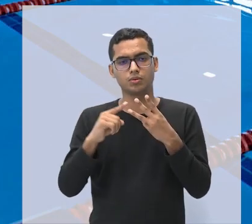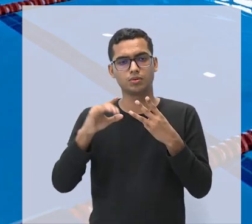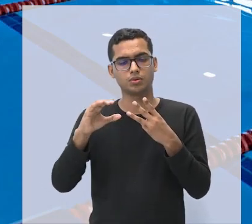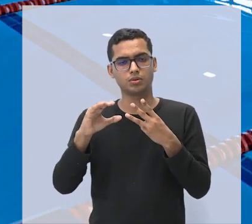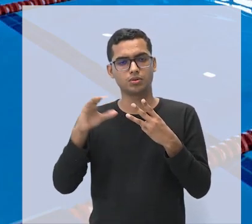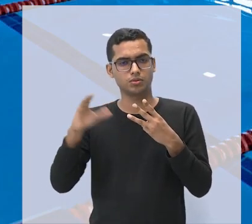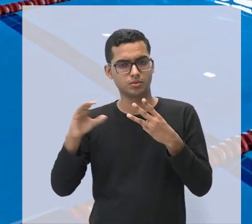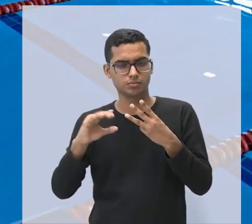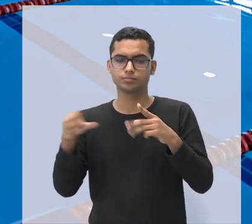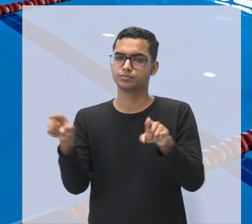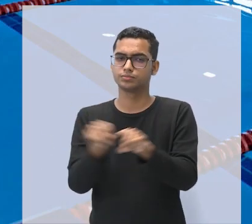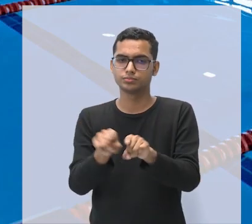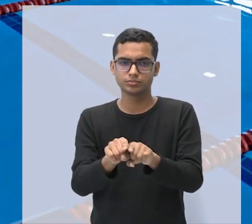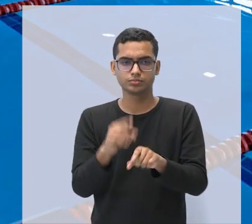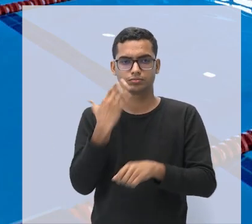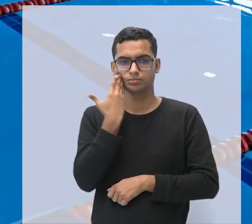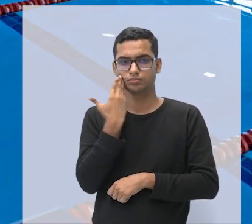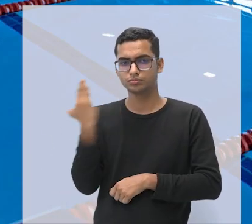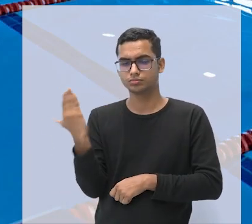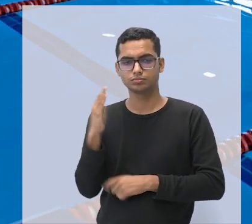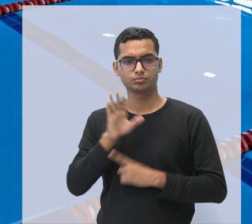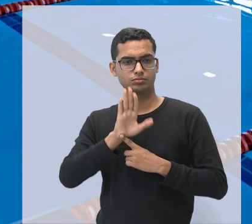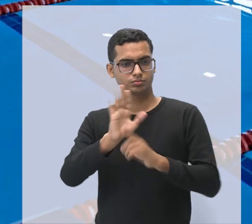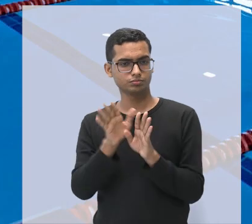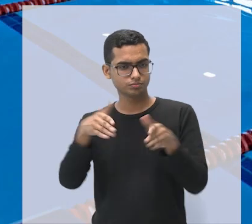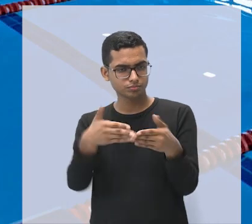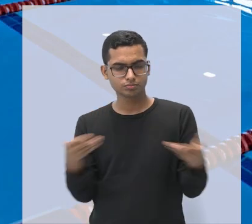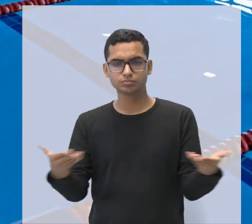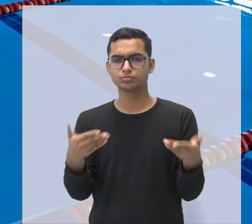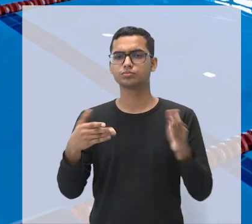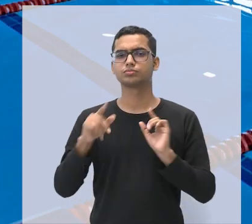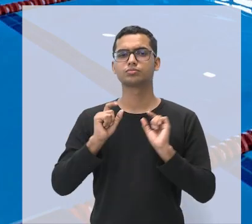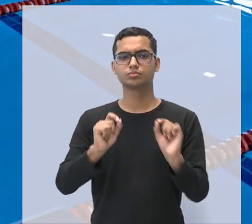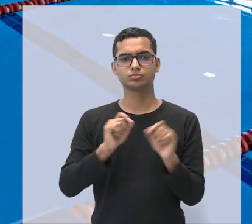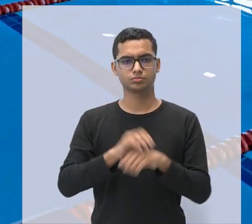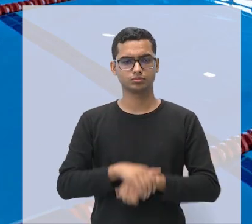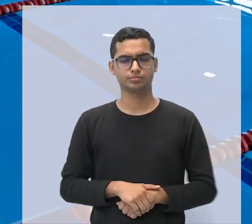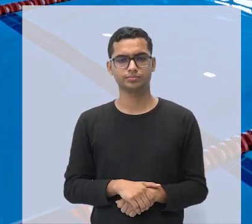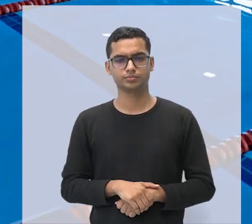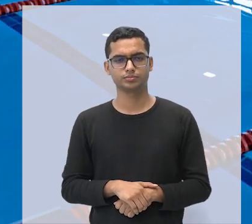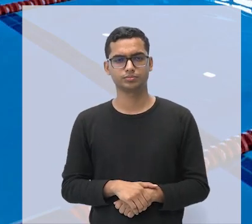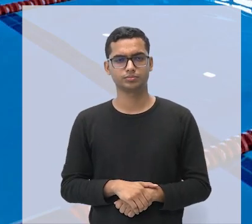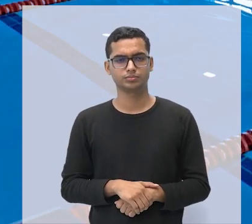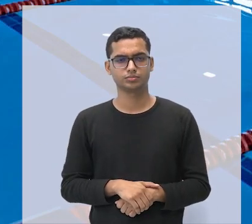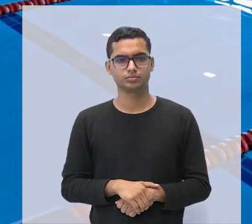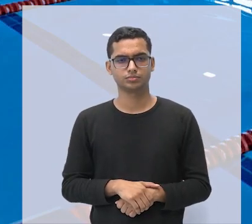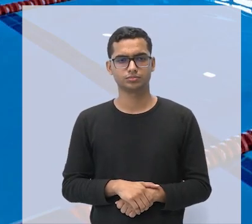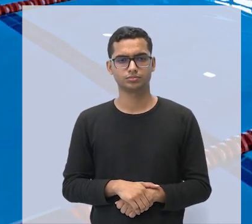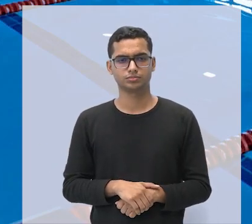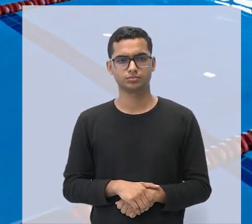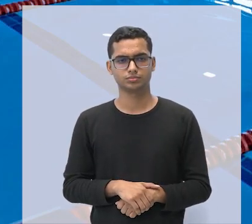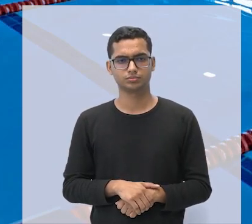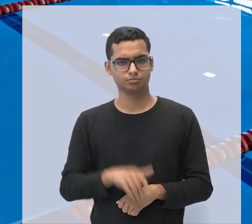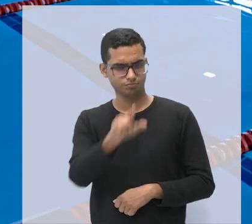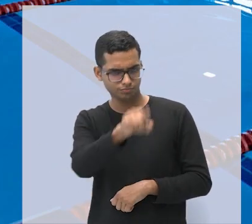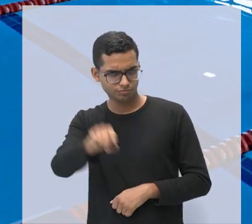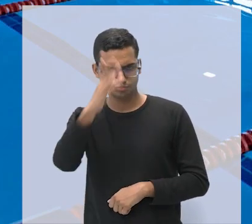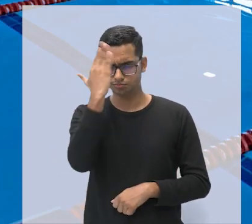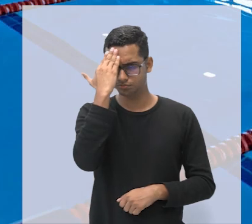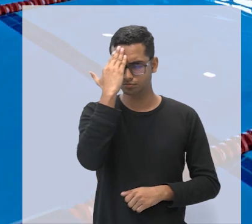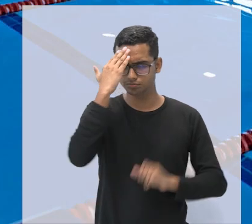aula é específica sobre natação. E eu já pergunto a vocês, vocês sabem